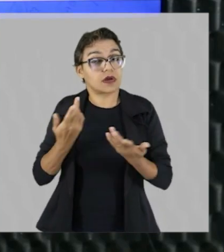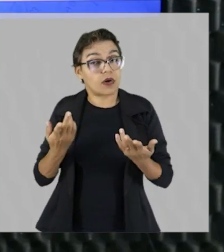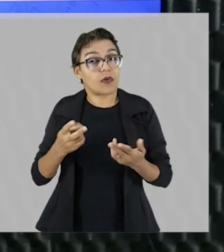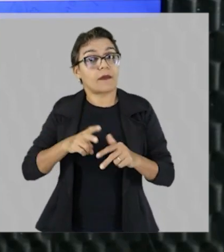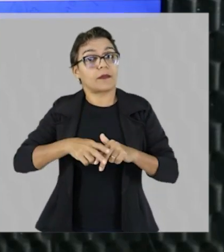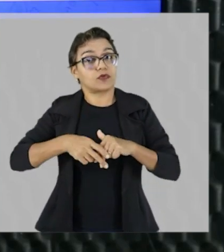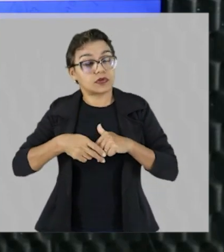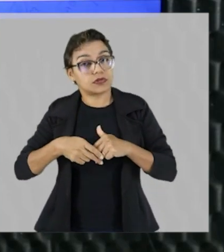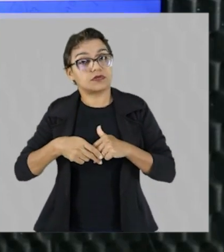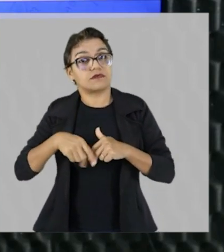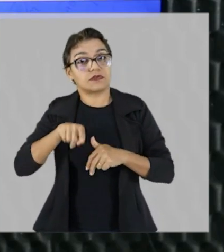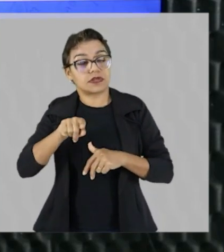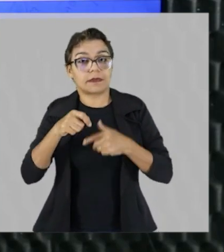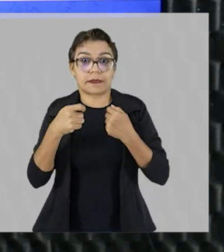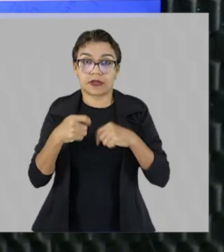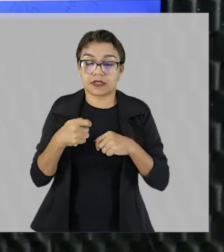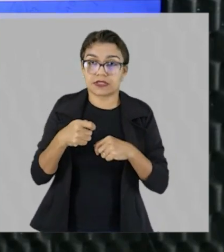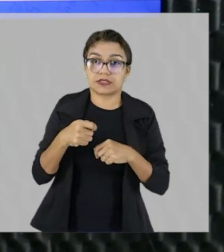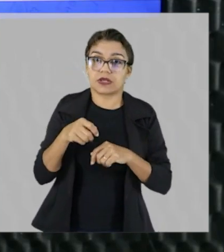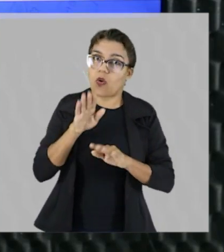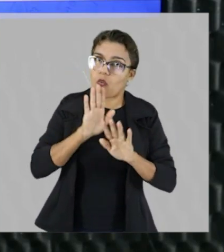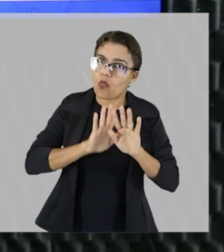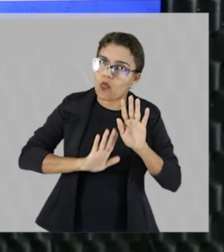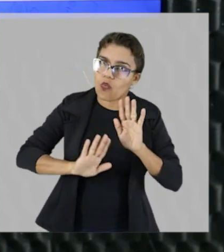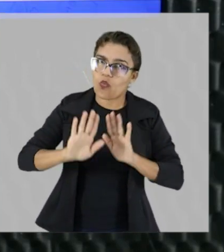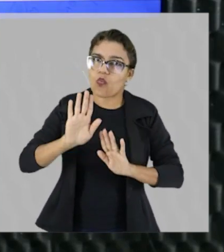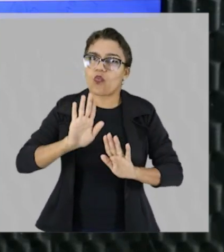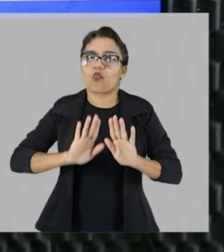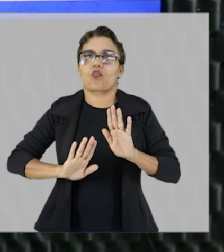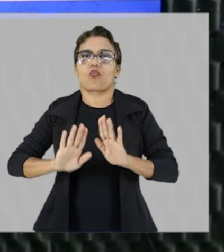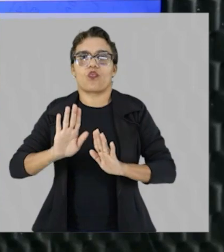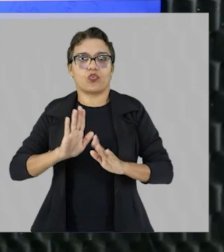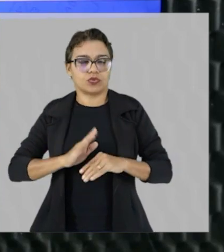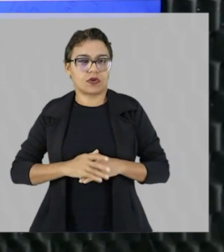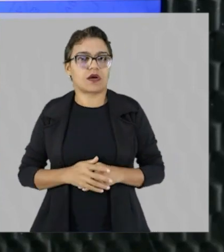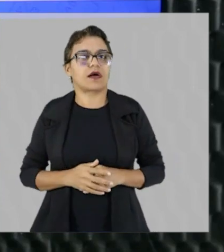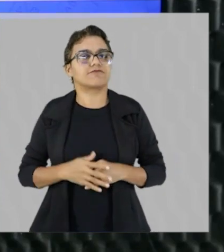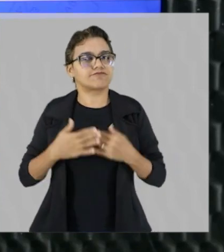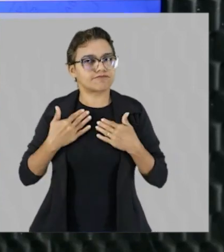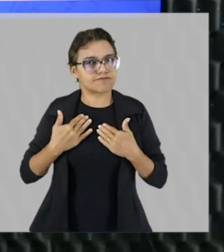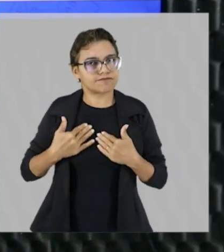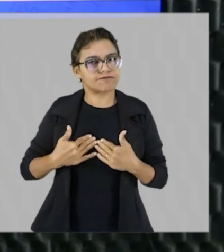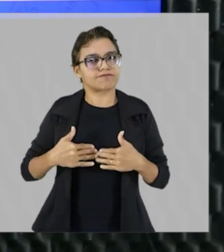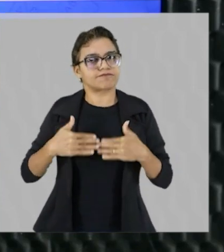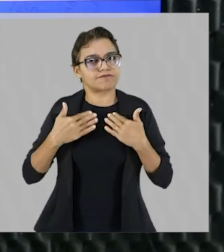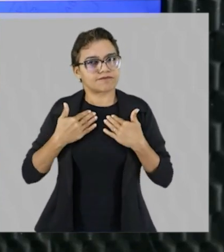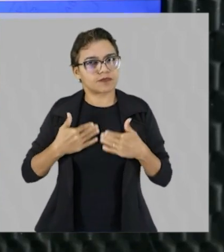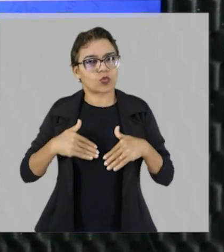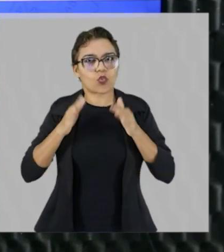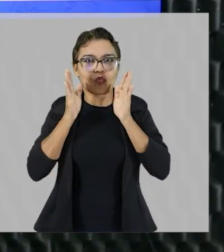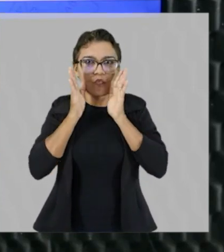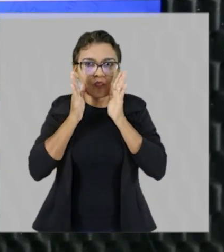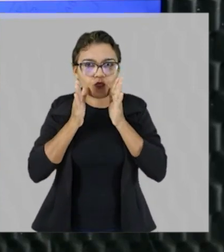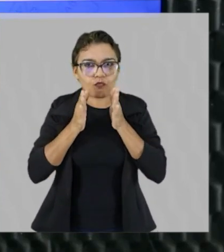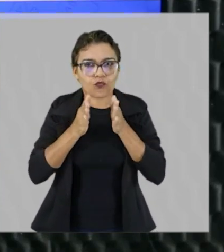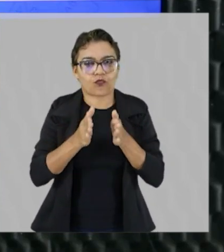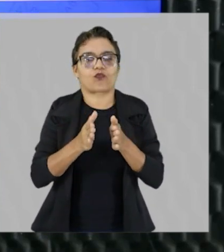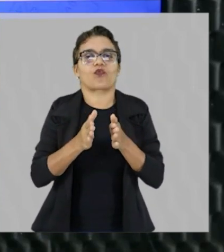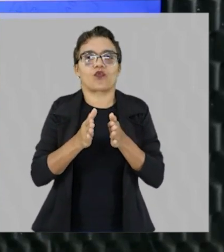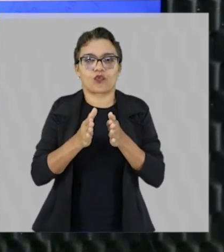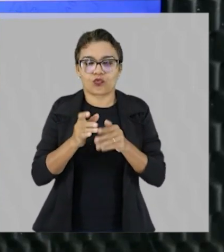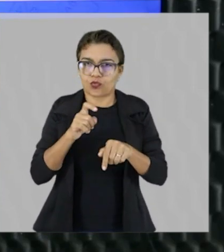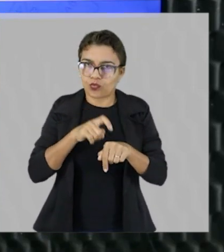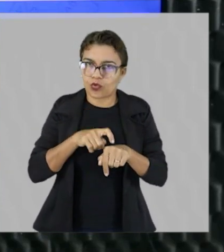você precisa ter um cuidado, uma tranquilidade, um foco, para